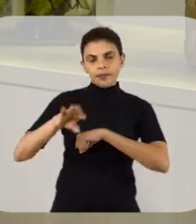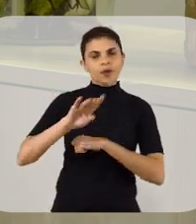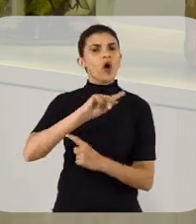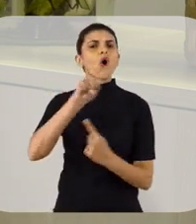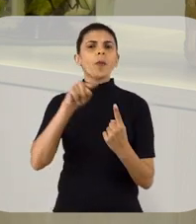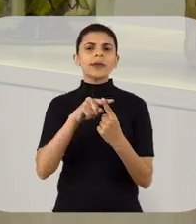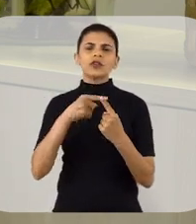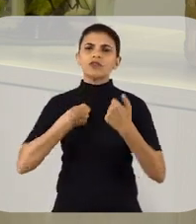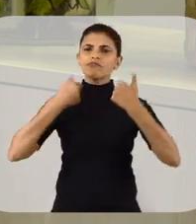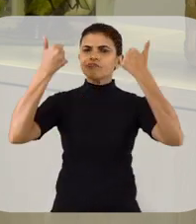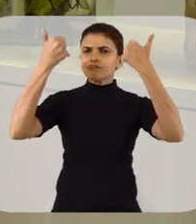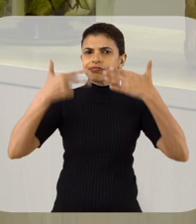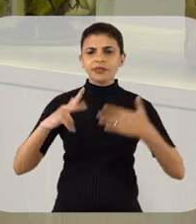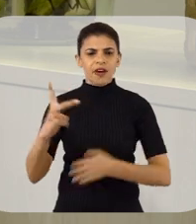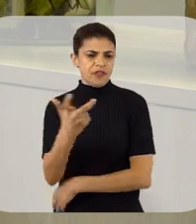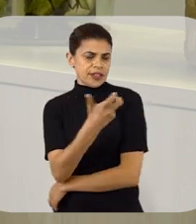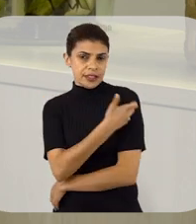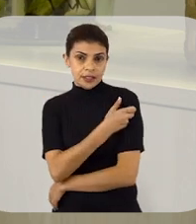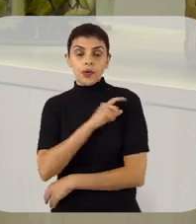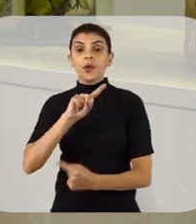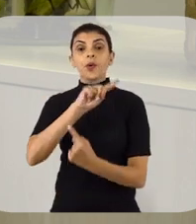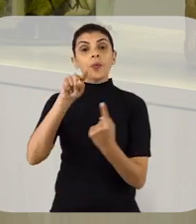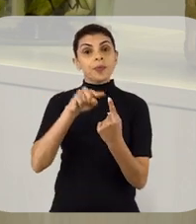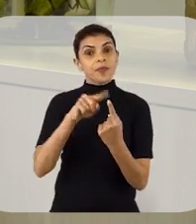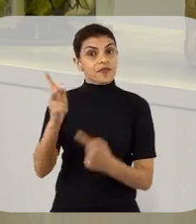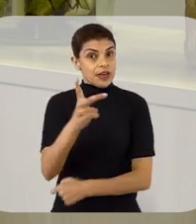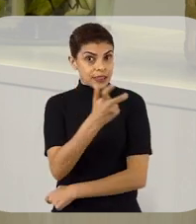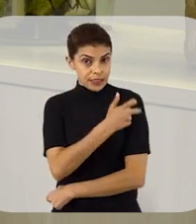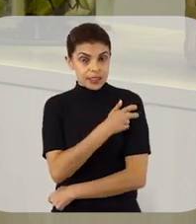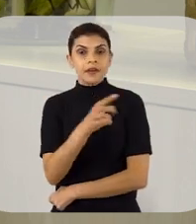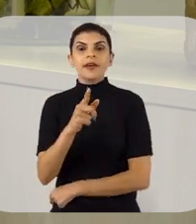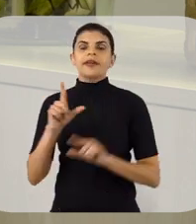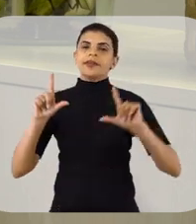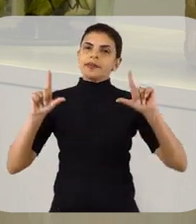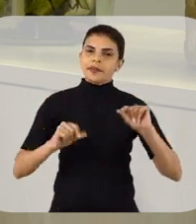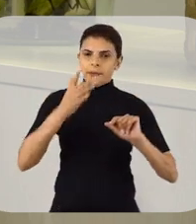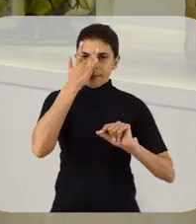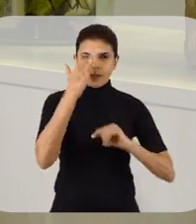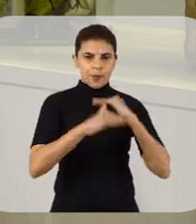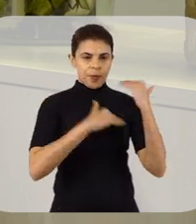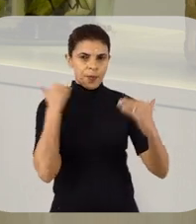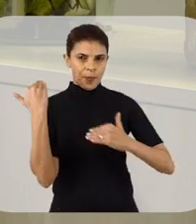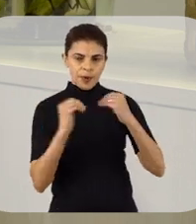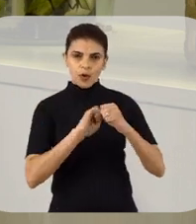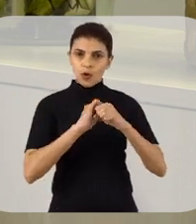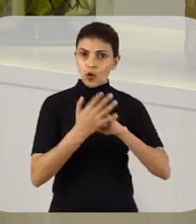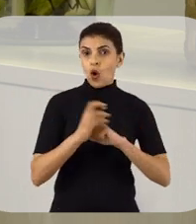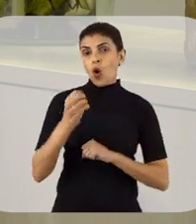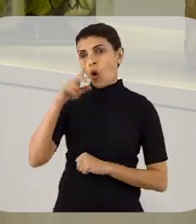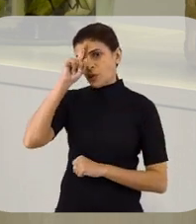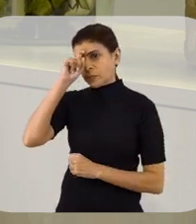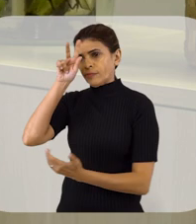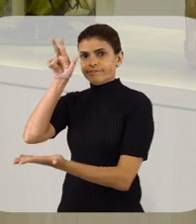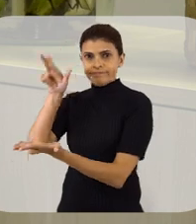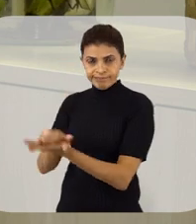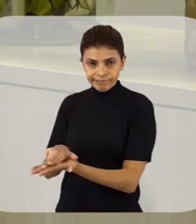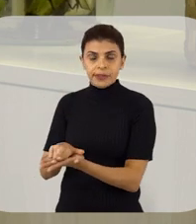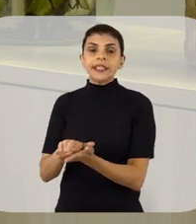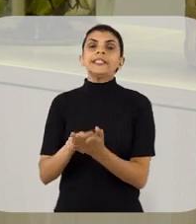Qual o objetivo da vacinação? O objetivo da vacinação é você reduzir mortalidade, reduzir hospitalização,